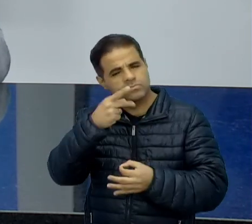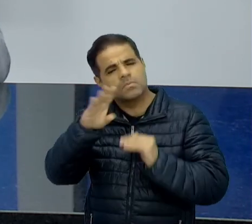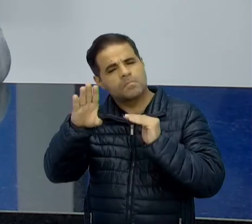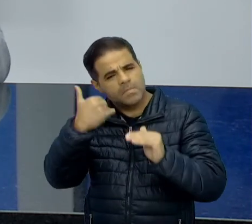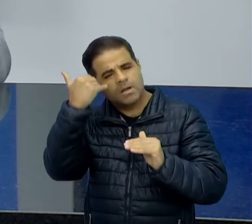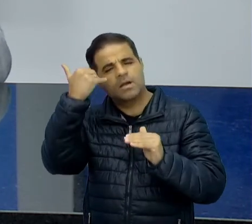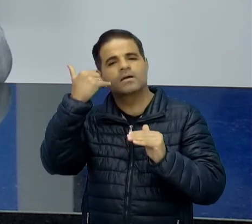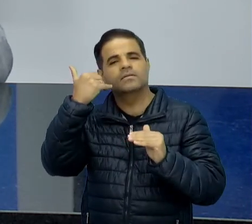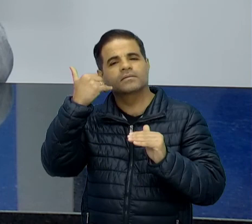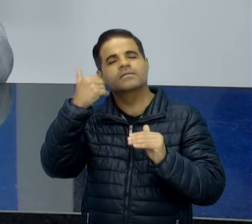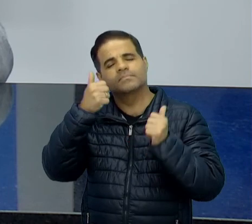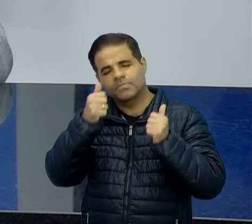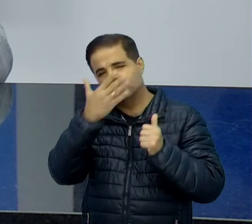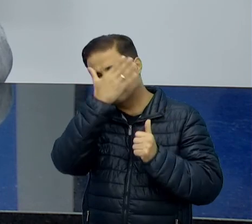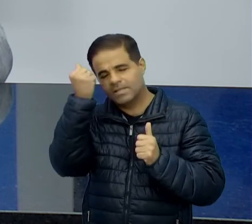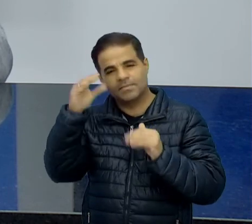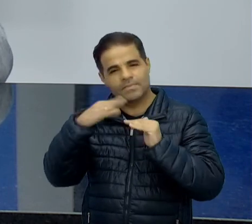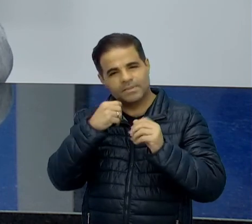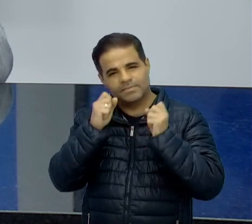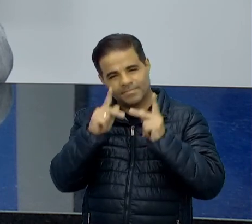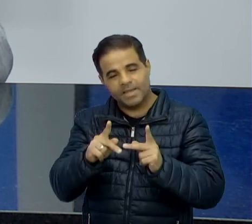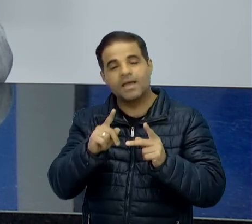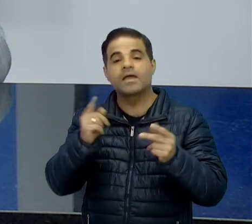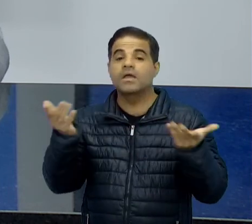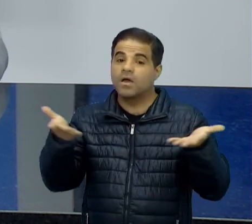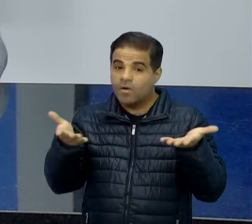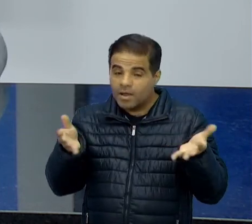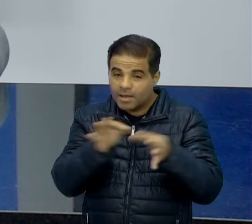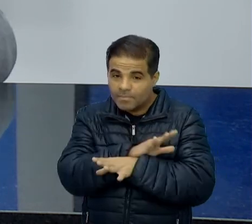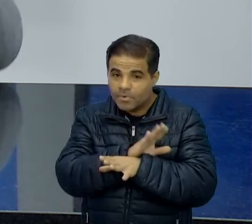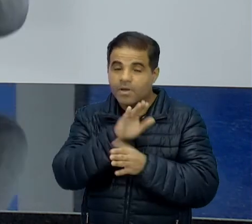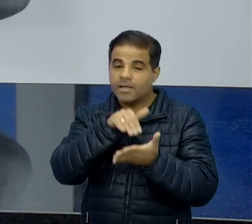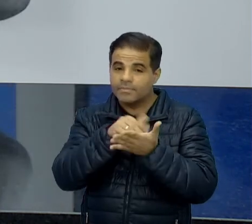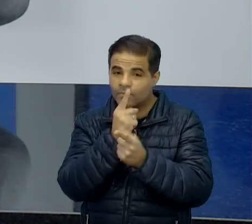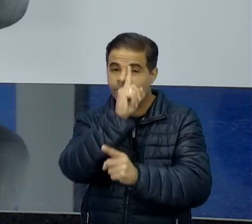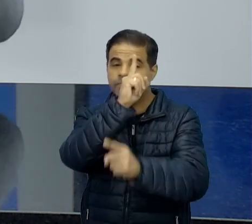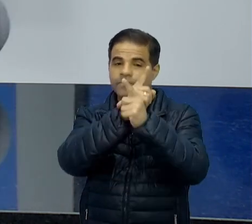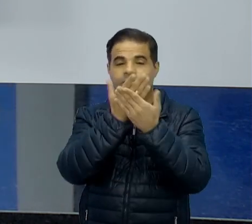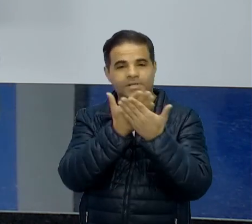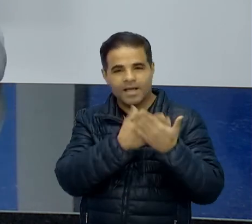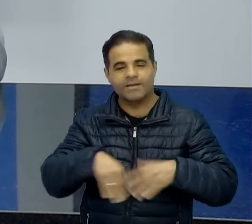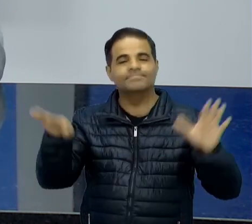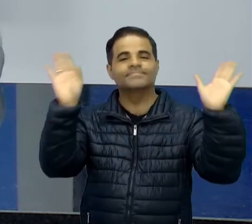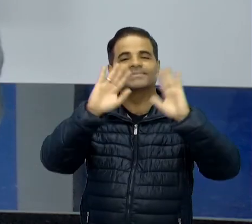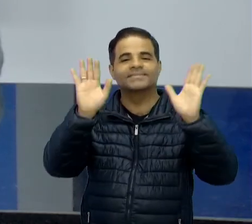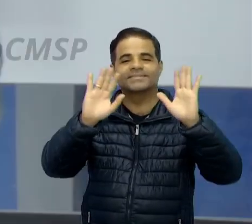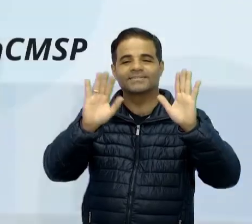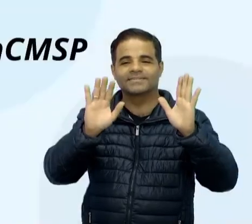E eu já vou me despedir de vocês. Um abração, pessoal, e até a próxima aula. Tchau, tchau!